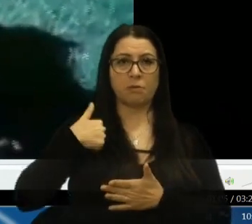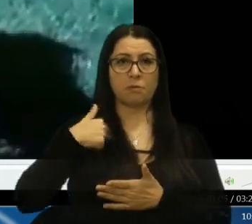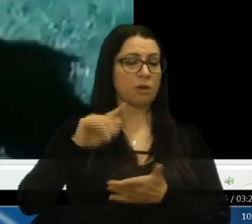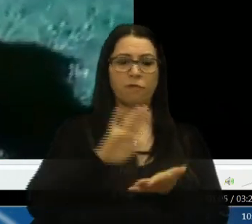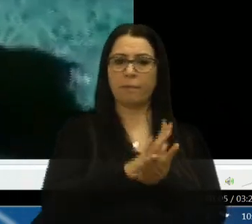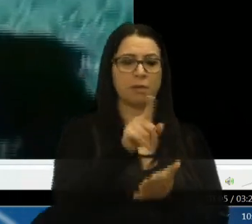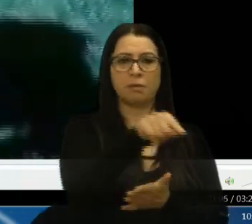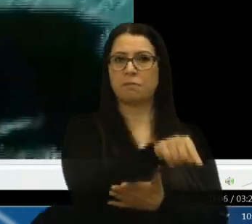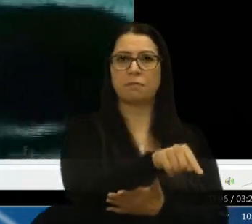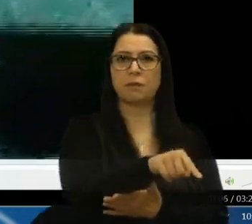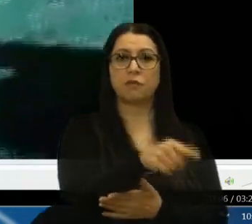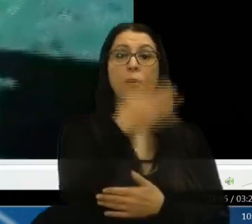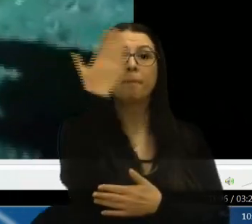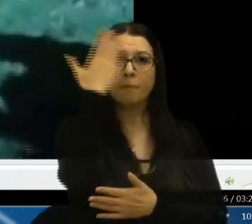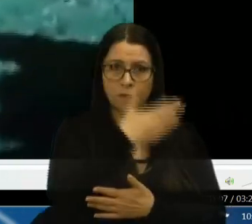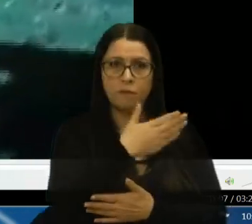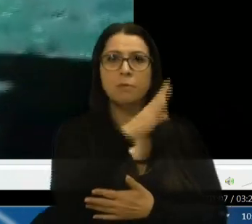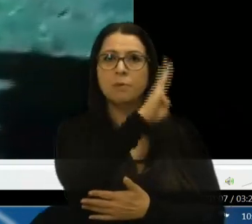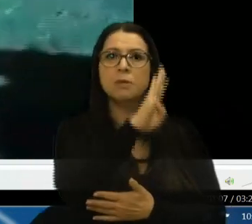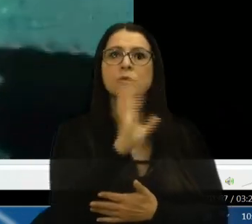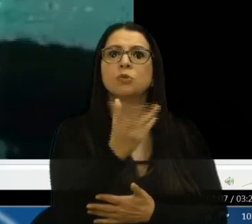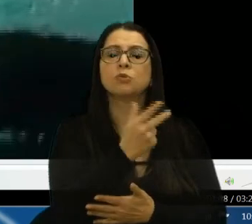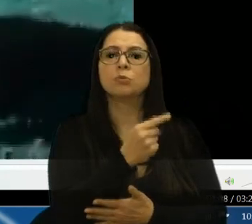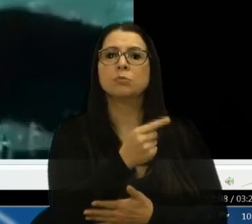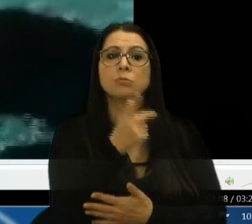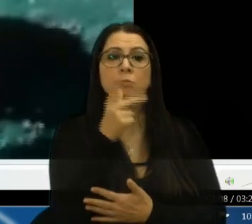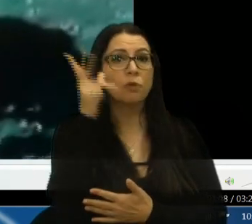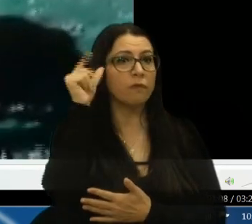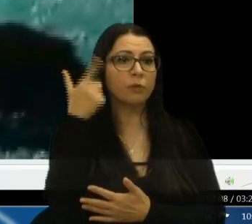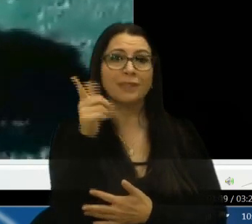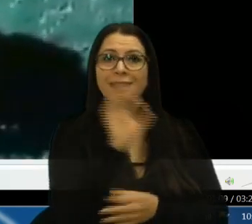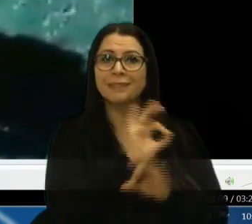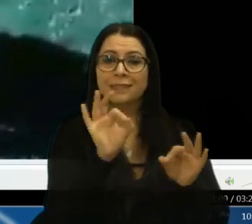égua. E eu vou provar para o Brasil inteiro que a égua não tem nada.